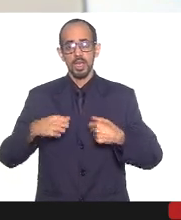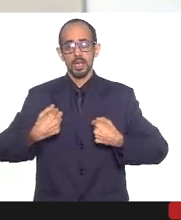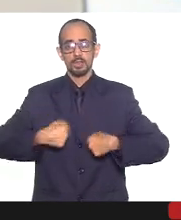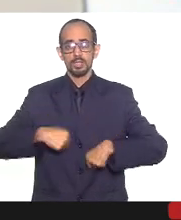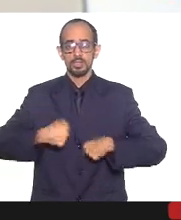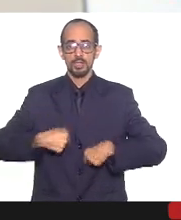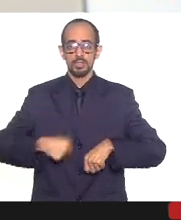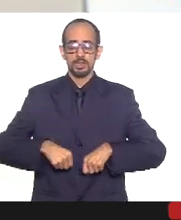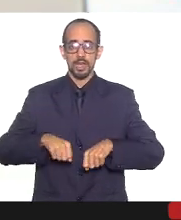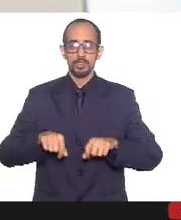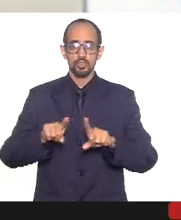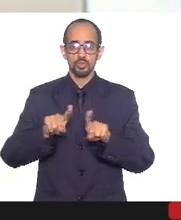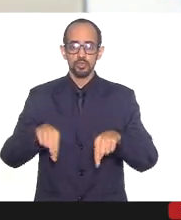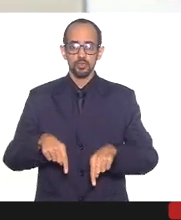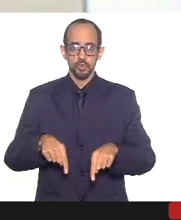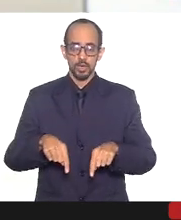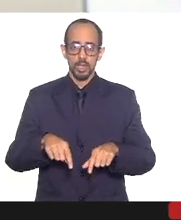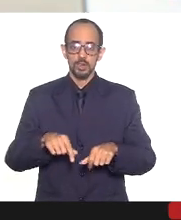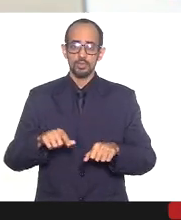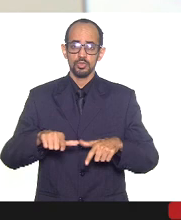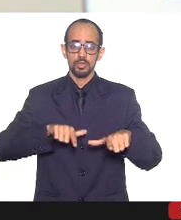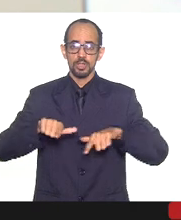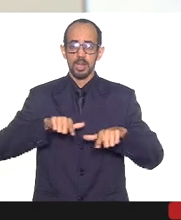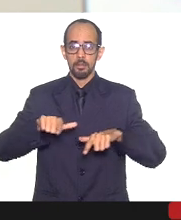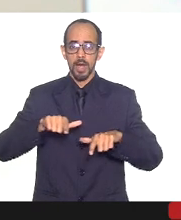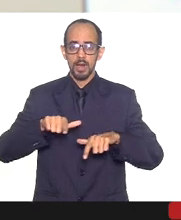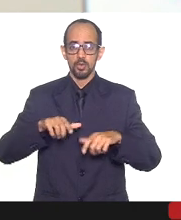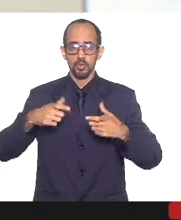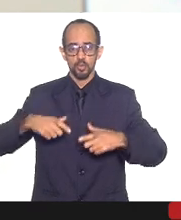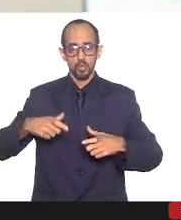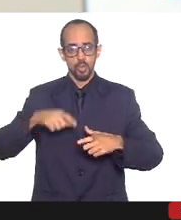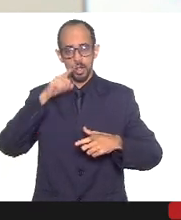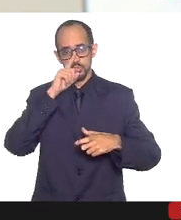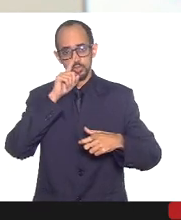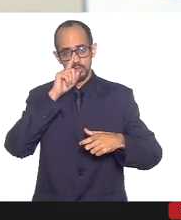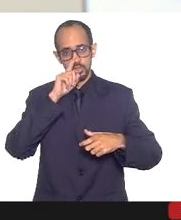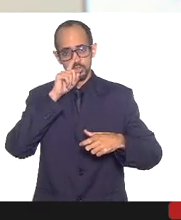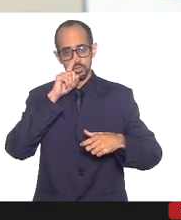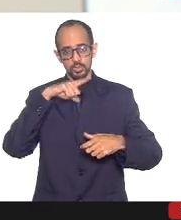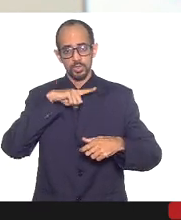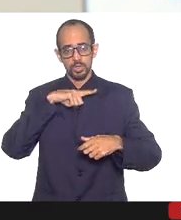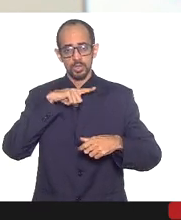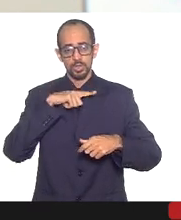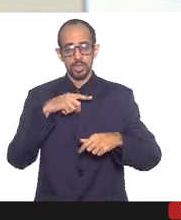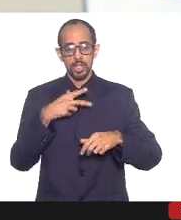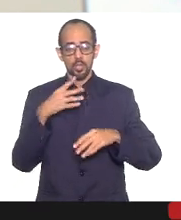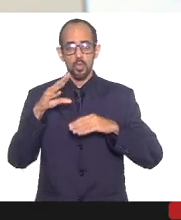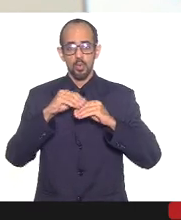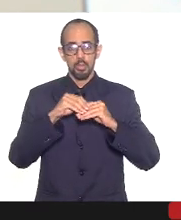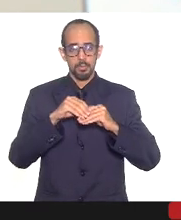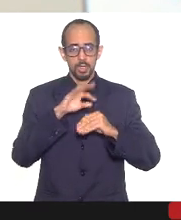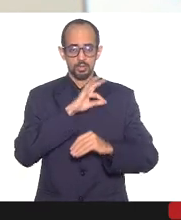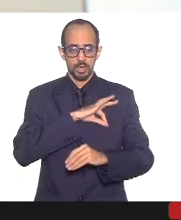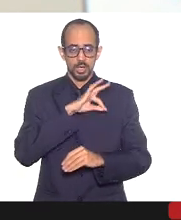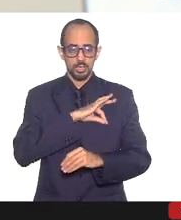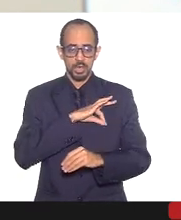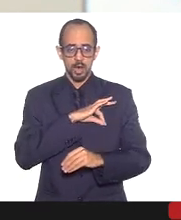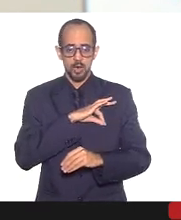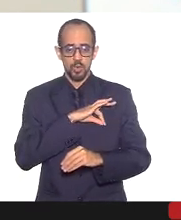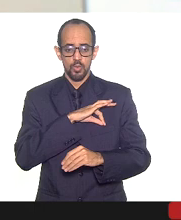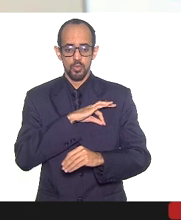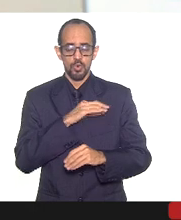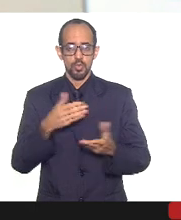estão aí em áreas consideradas de risco, né? E que tem aí uma gratificação de difícil provimento, que hoje é paga